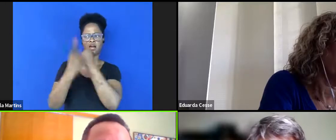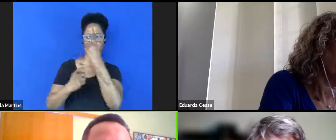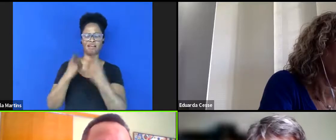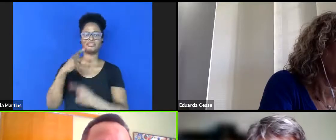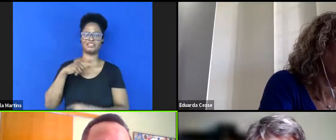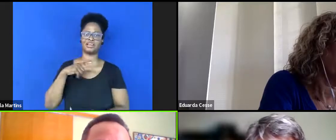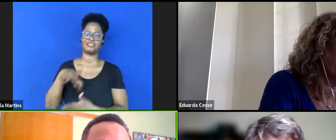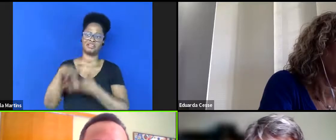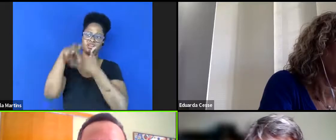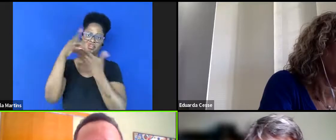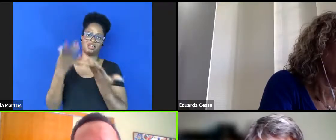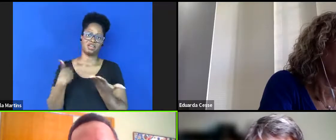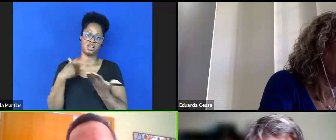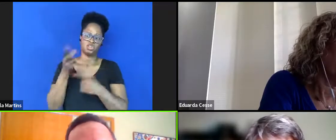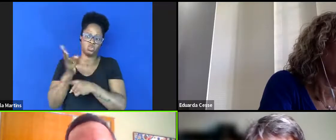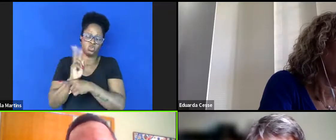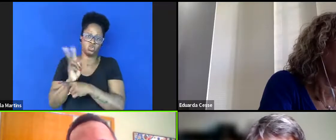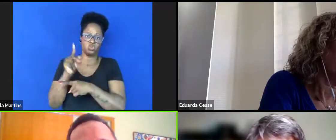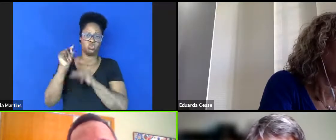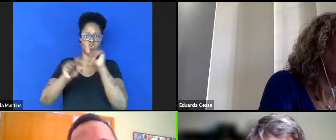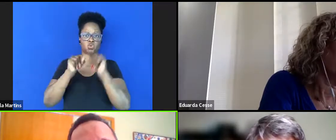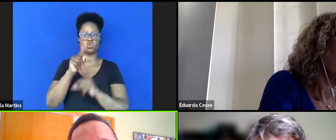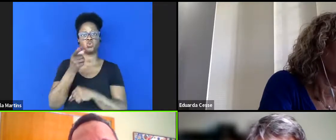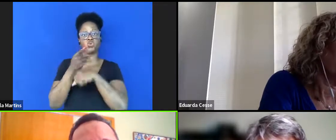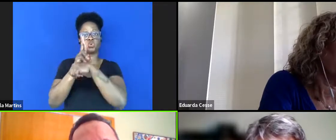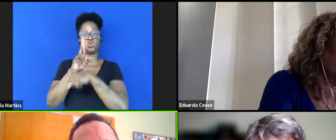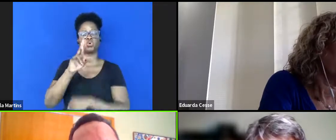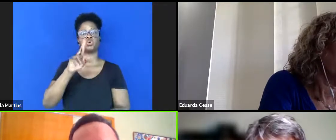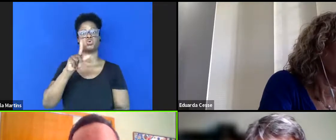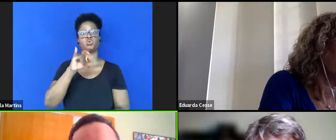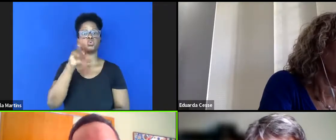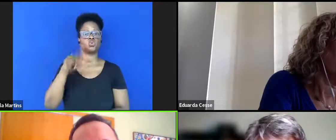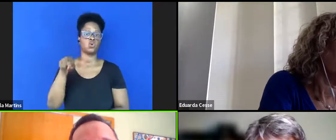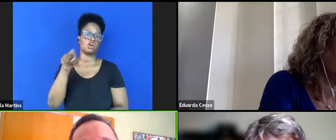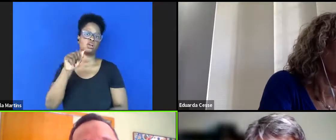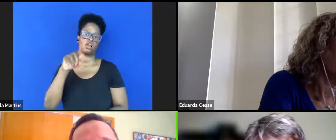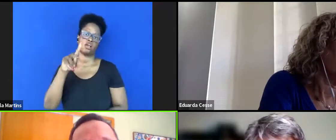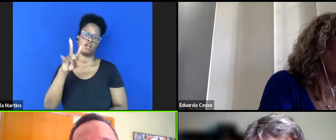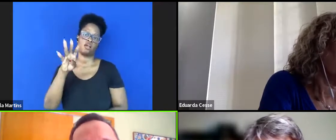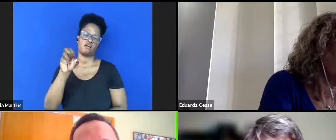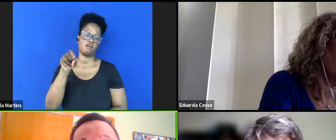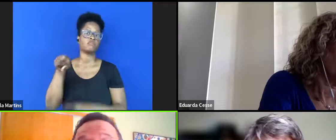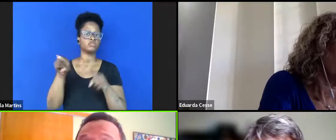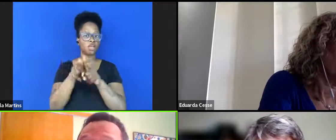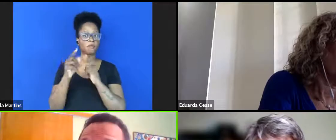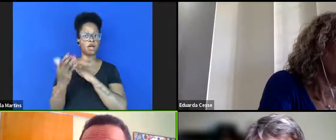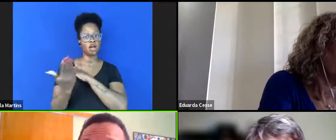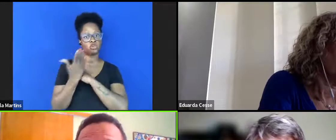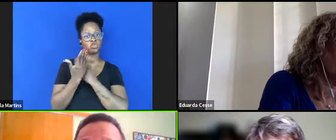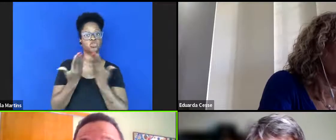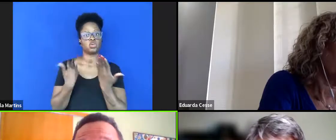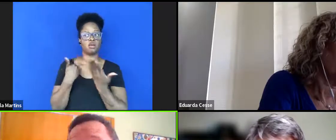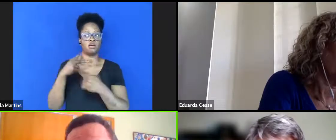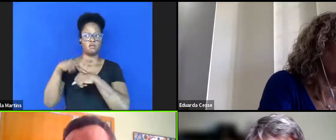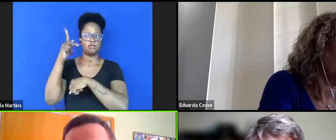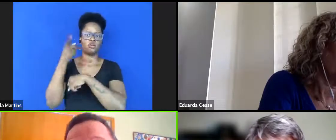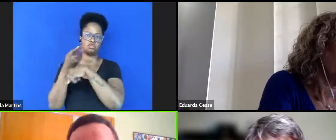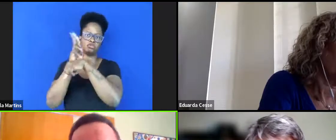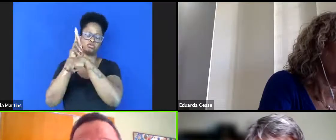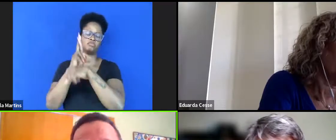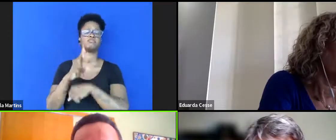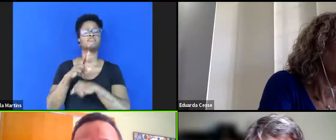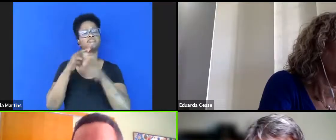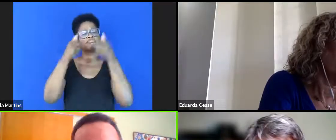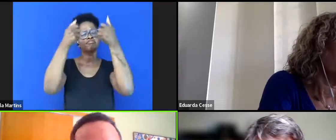e supervisão do Dr. Luiz Anastácio Alves, né, com ajuda de pós-docs, e falar muito, quer dizer,